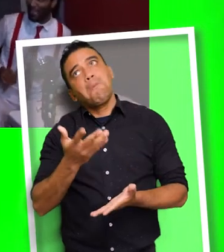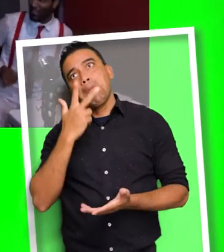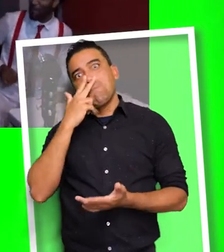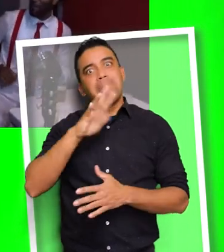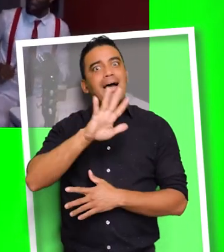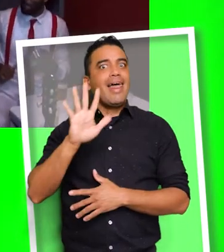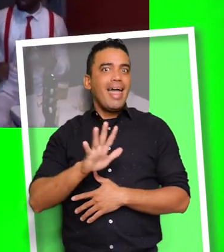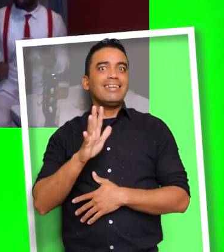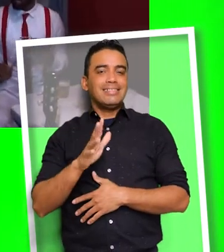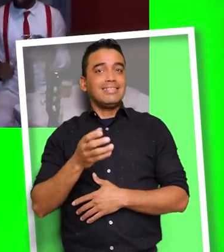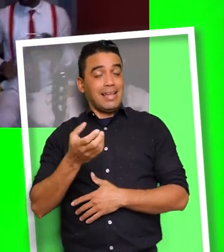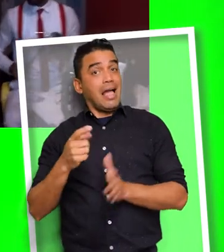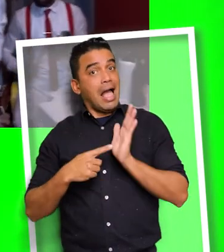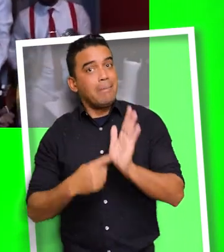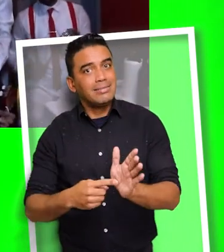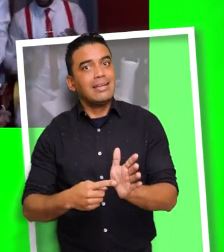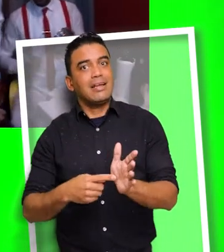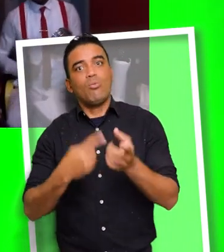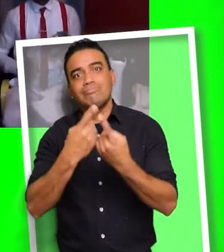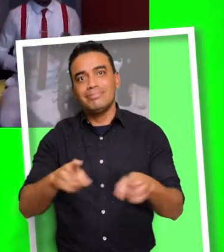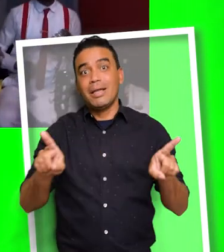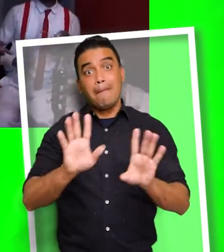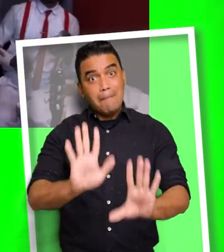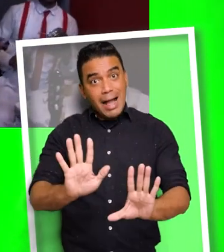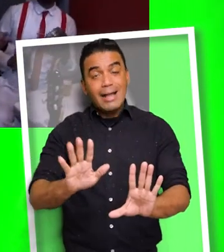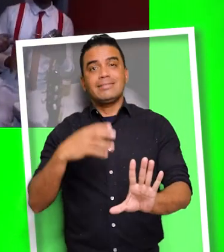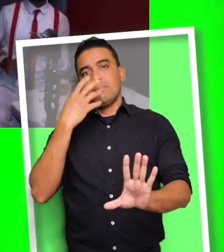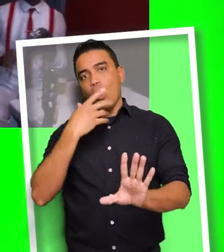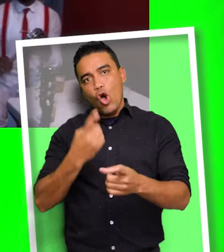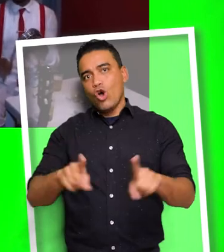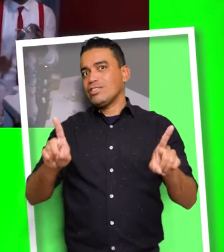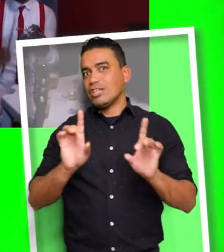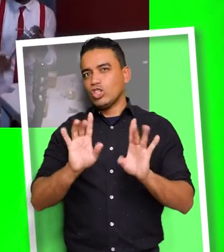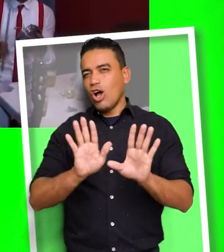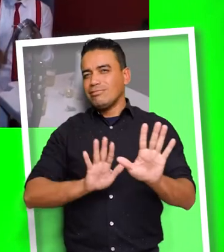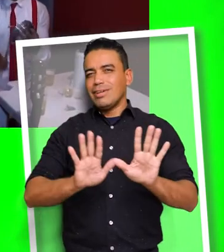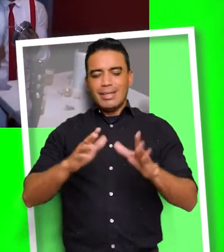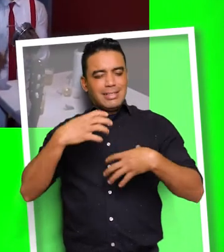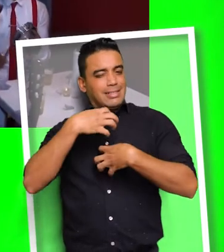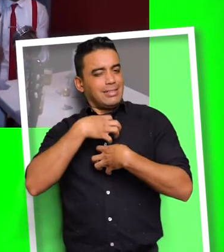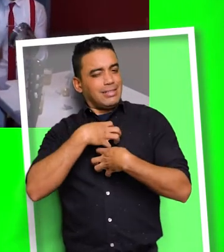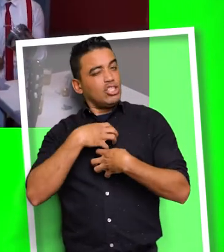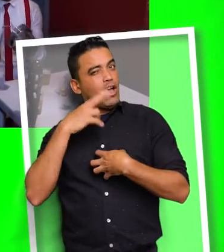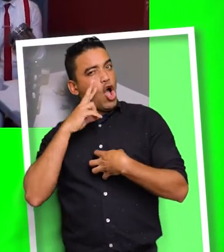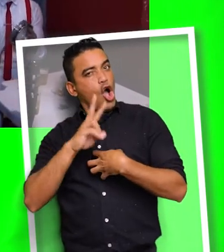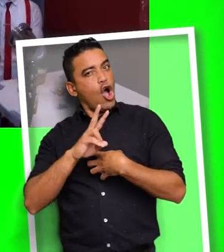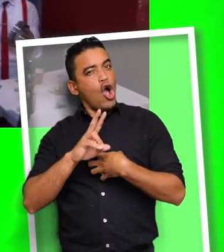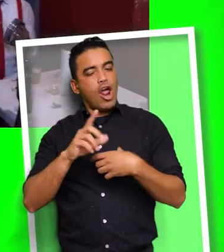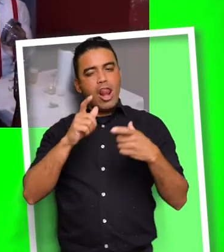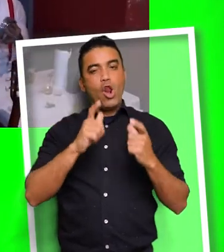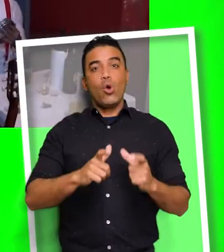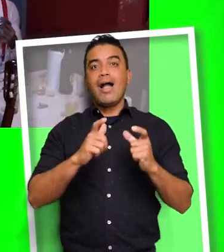aparentemente é um número musical, mas a música só está ali para ambientar o público e dizer para eles: olha, vocês